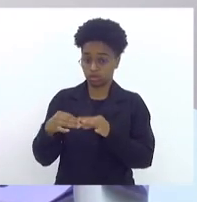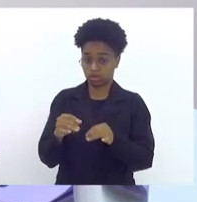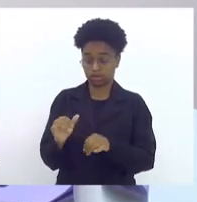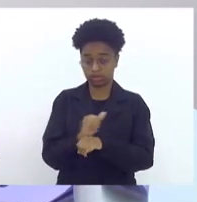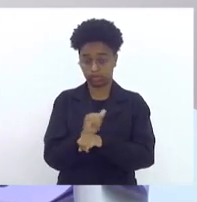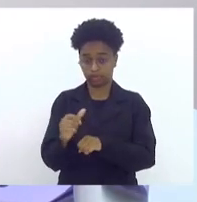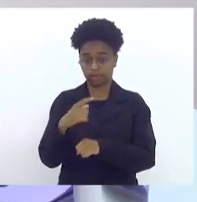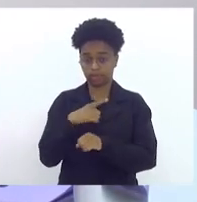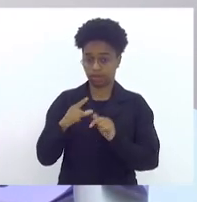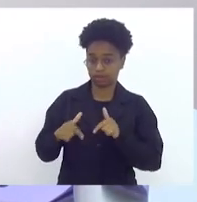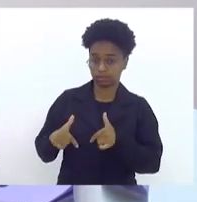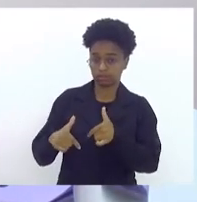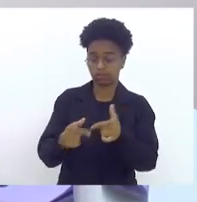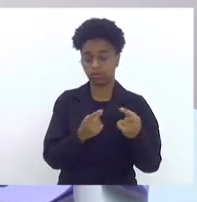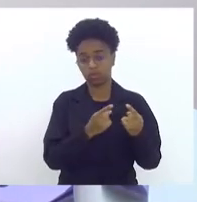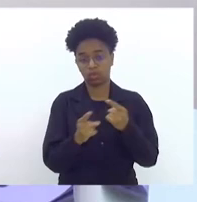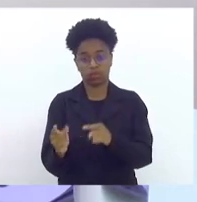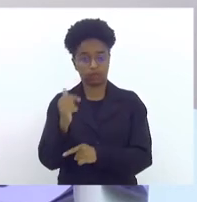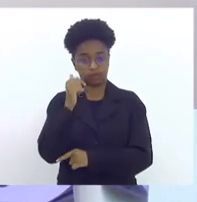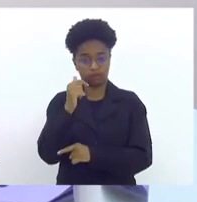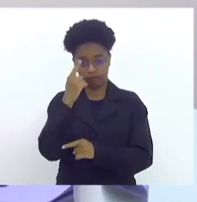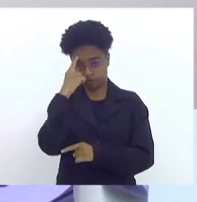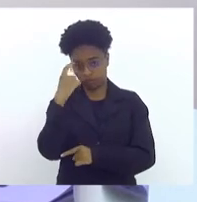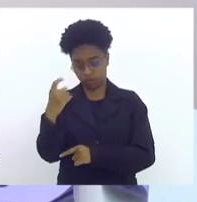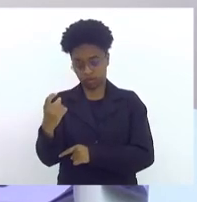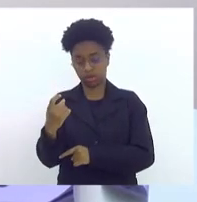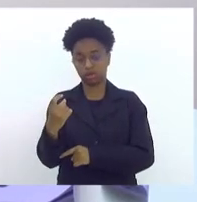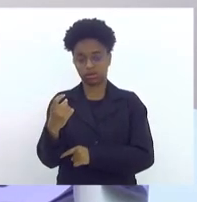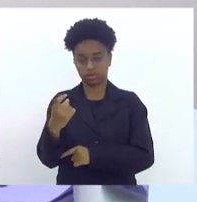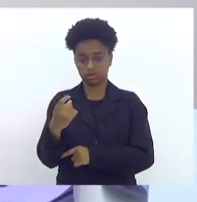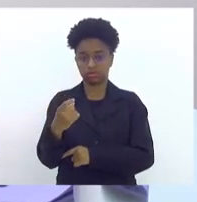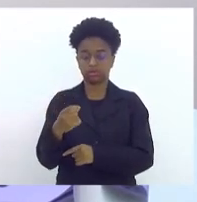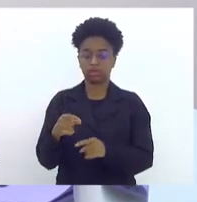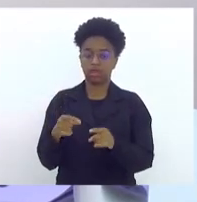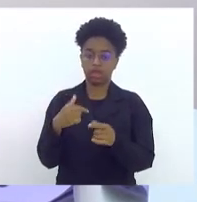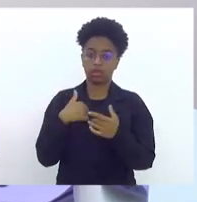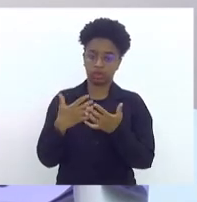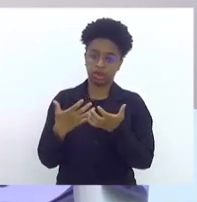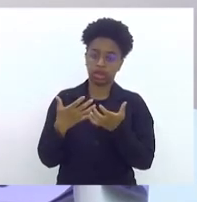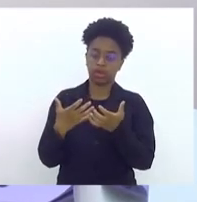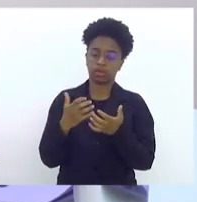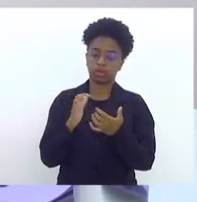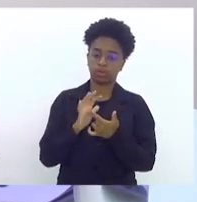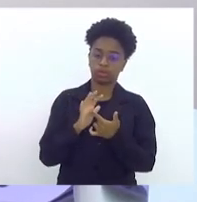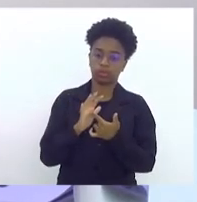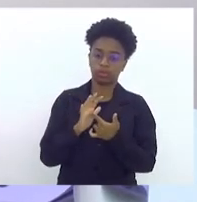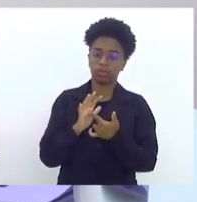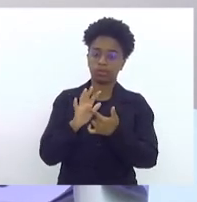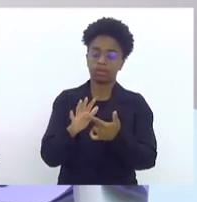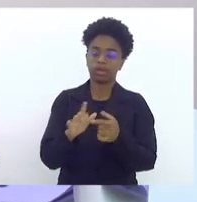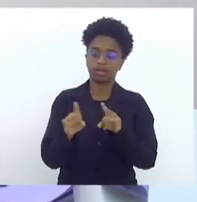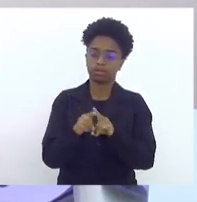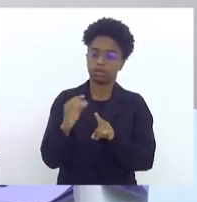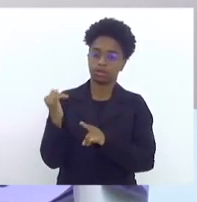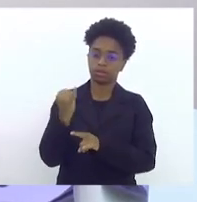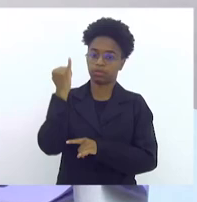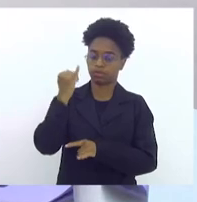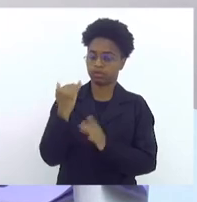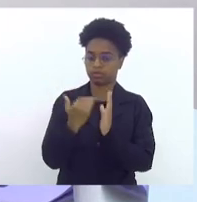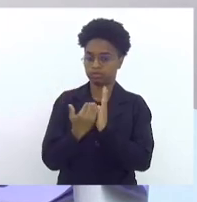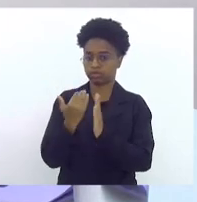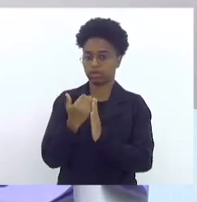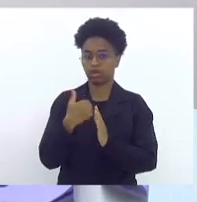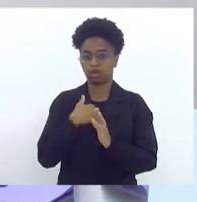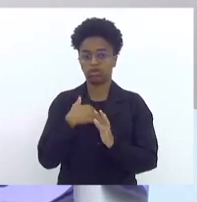combate enfrentamento as violências que eu faço questão de colocar no plural contra as mulheres é de suma importância minha